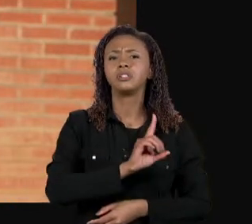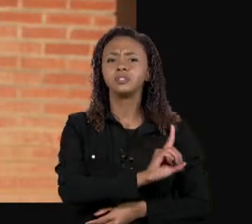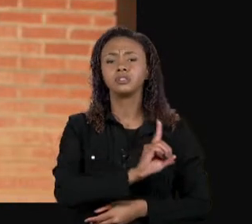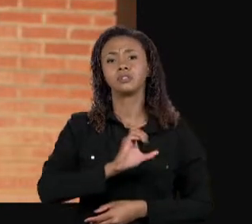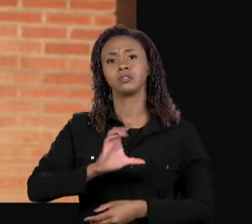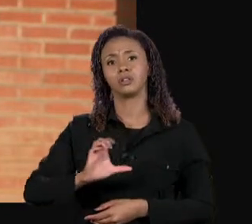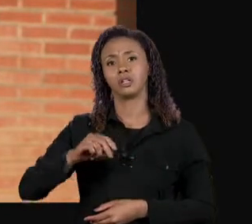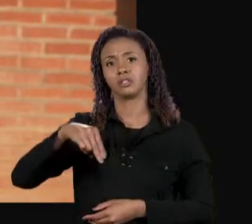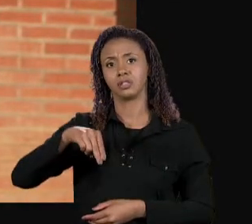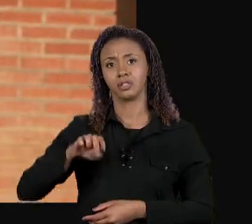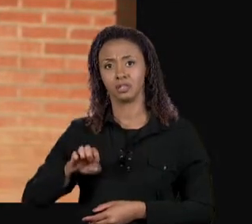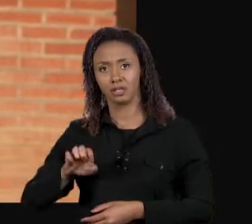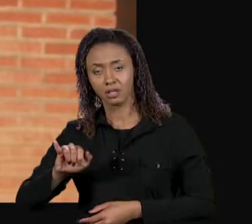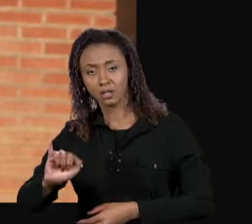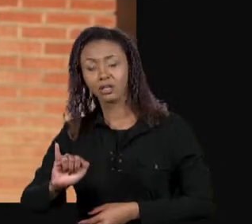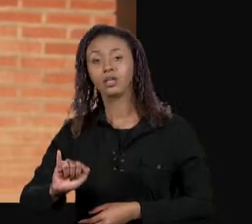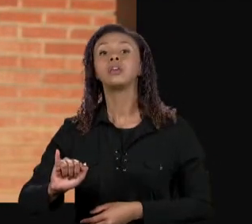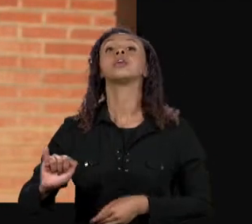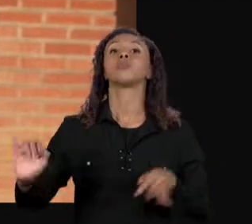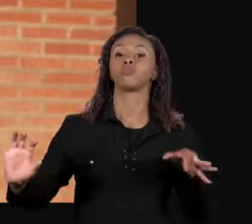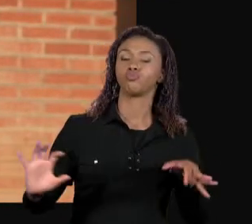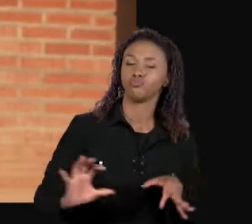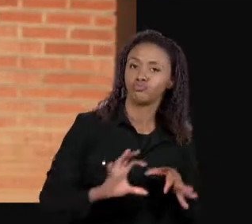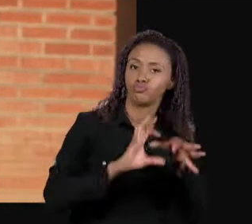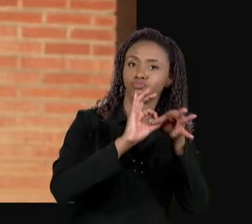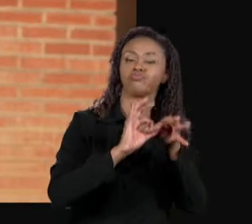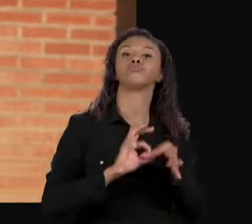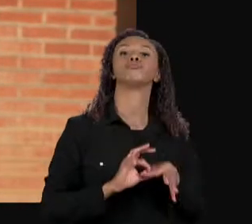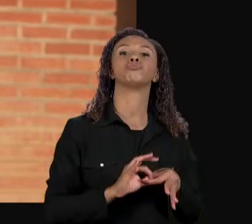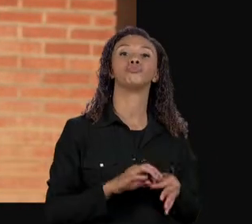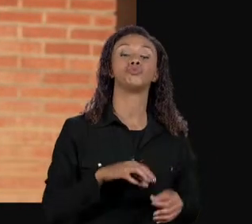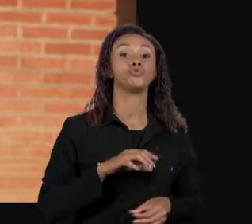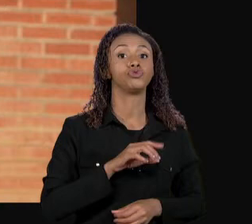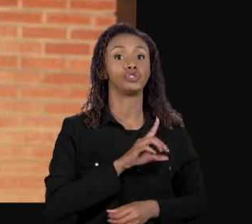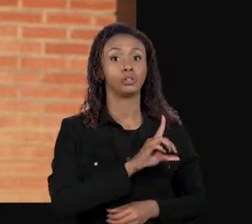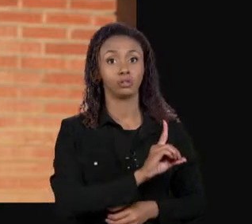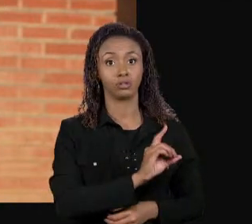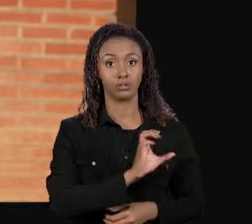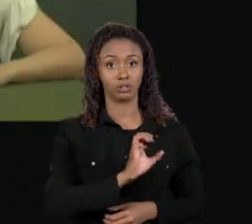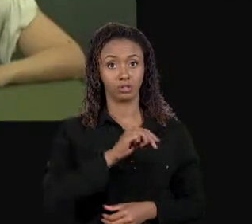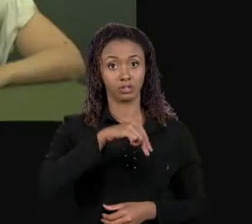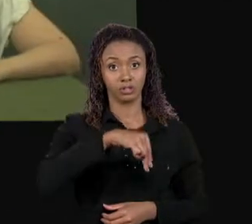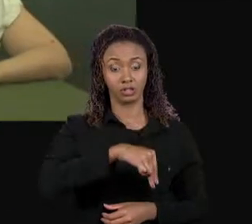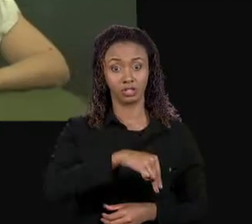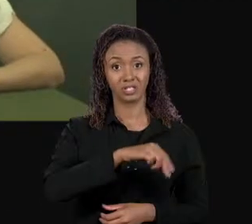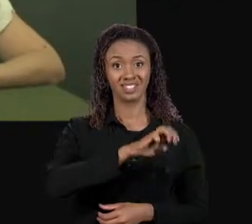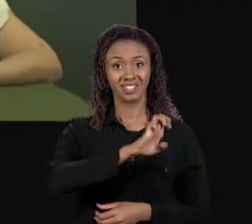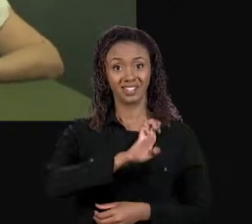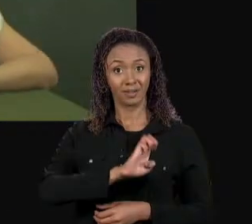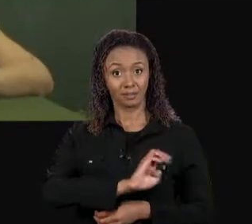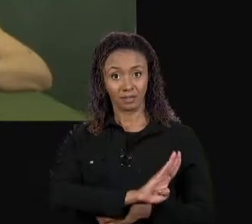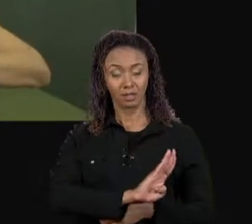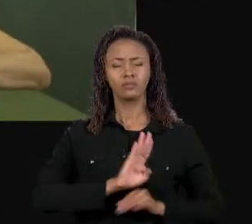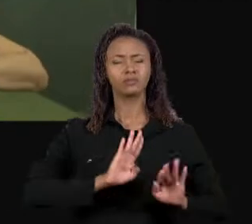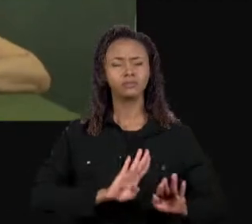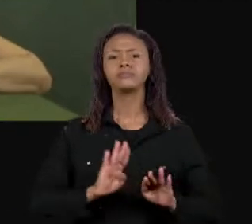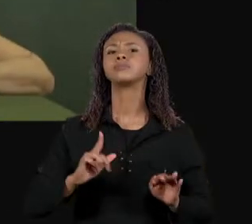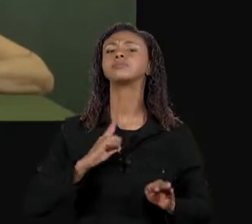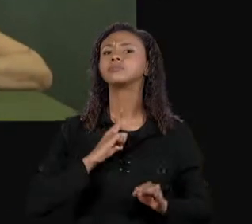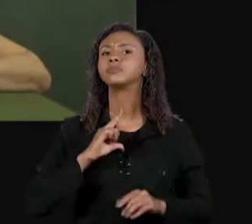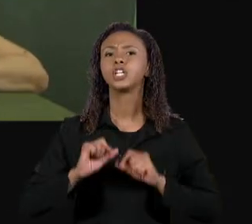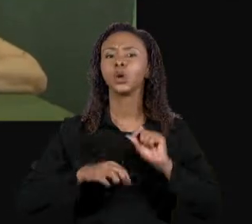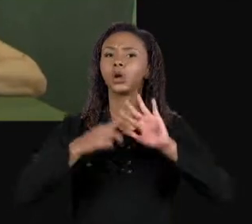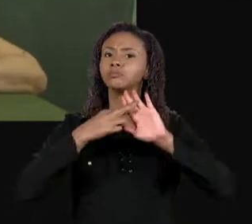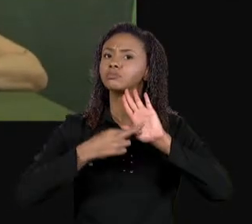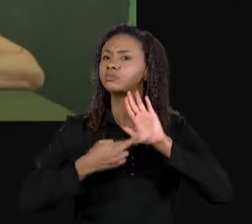infantil articulam-se com as diretrizes curriculares nacionais da educação básica e reúnem princípios,